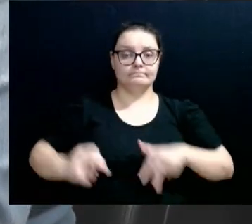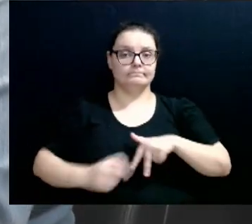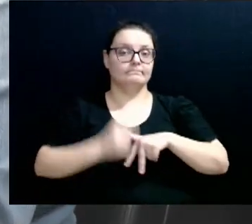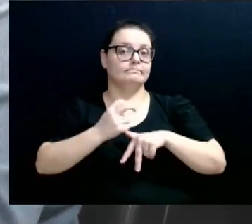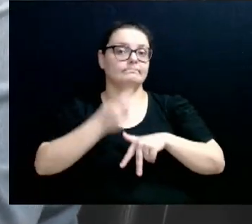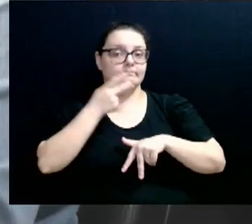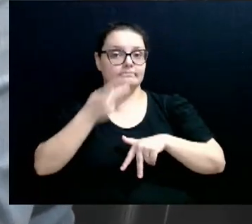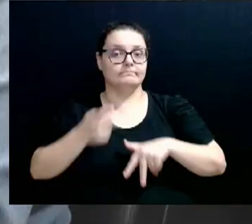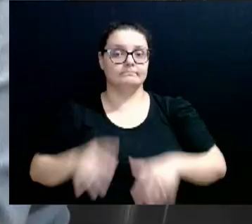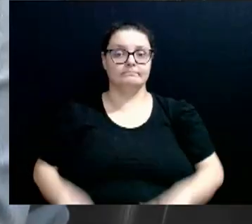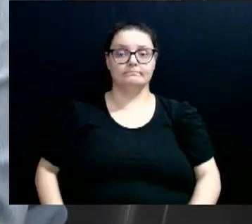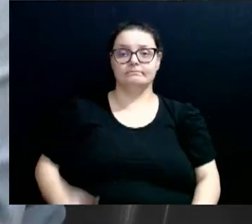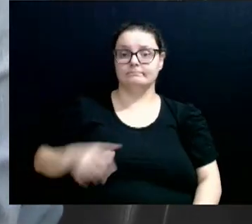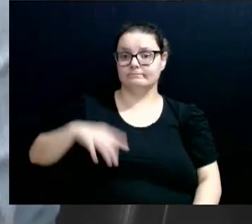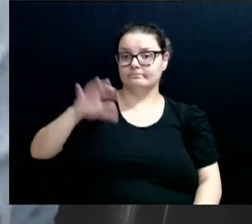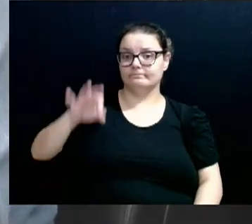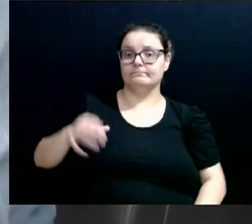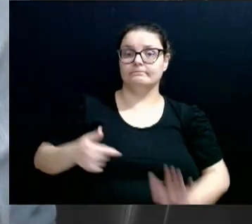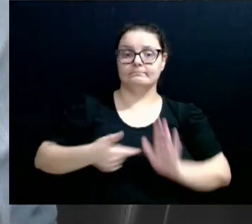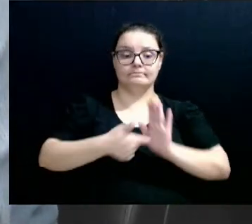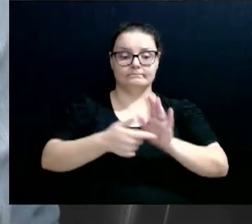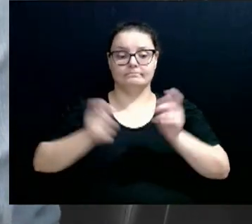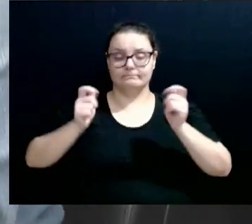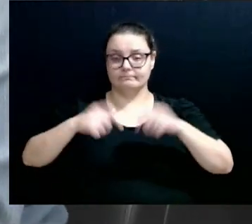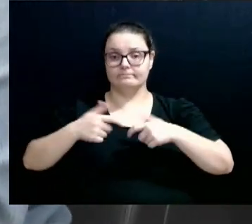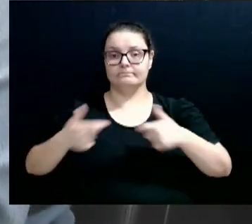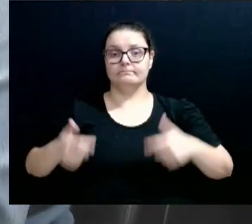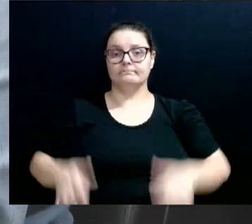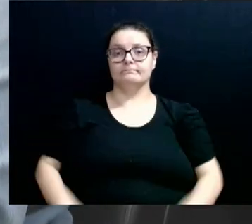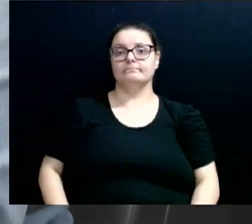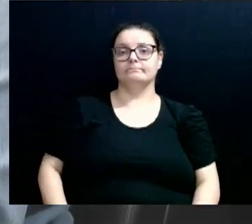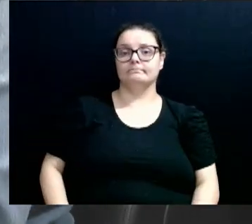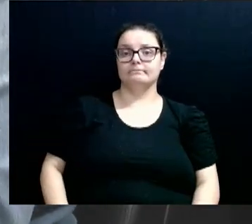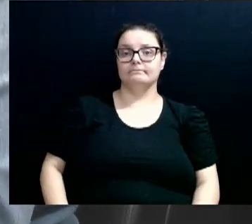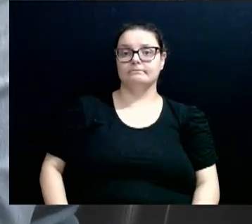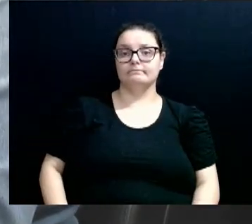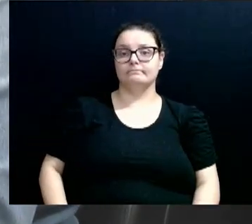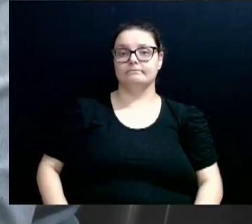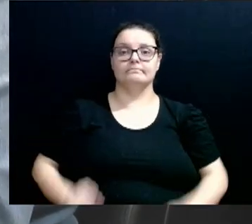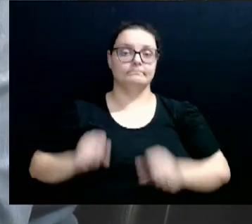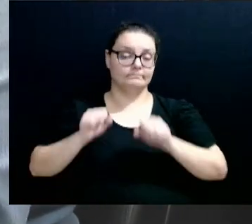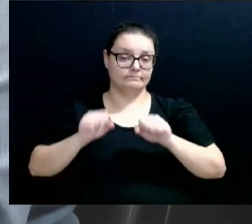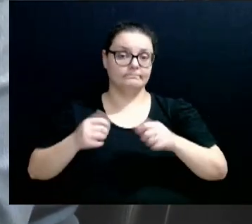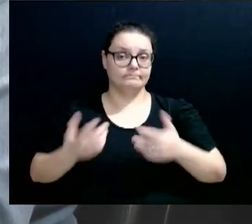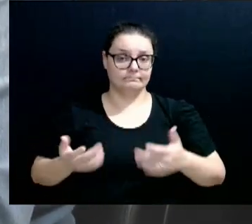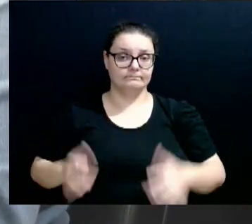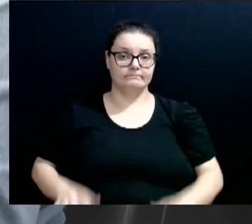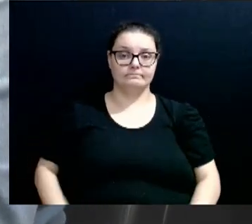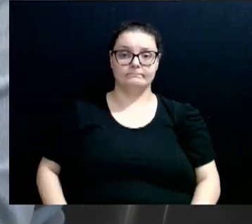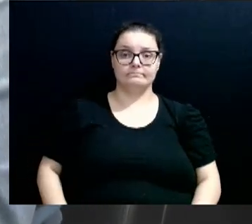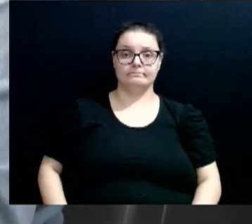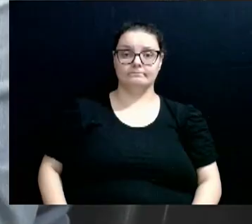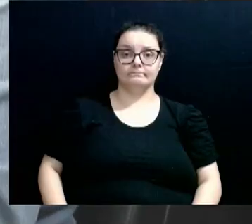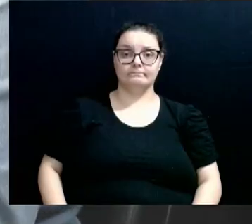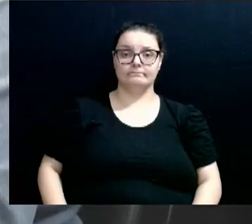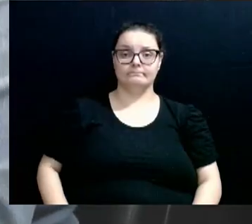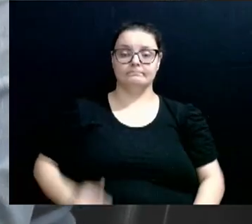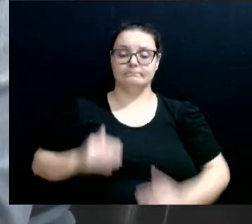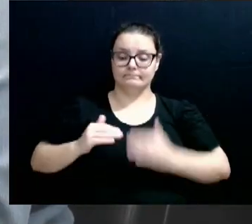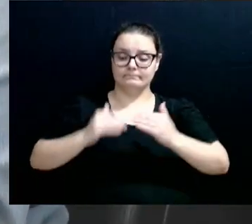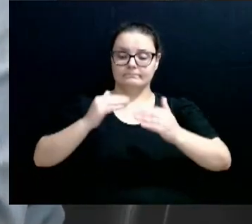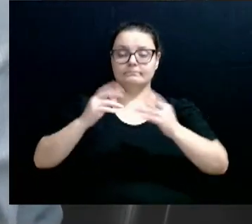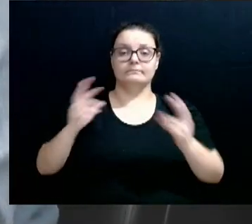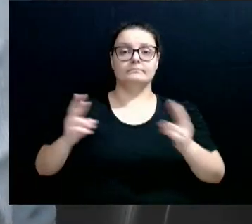de poder mostrar seu potencial, né? De você poder construir relação de